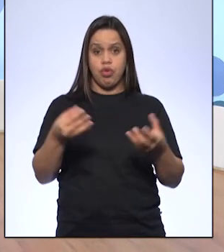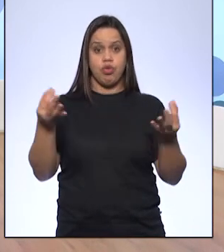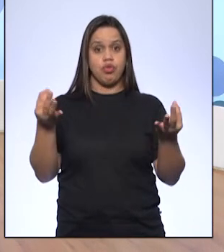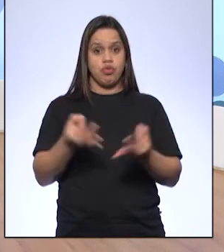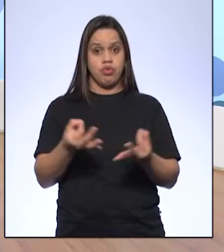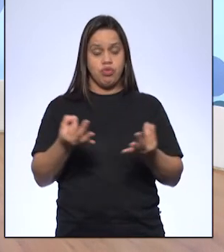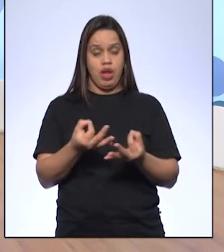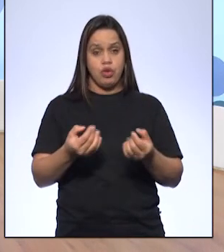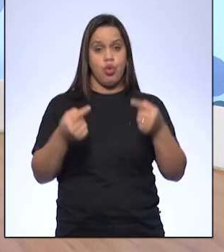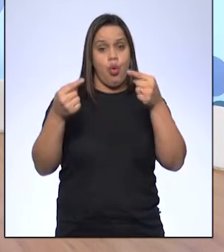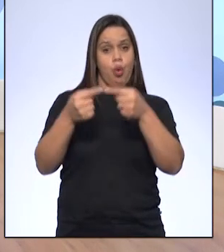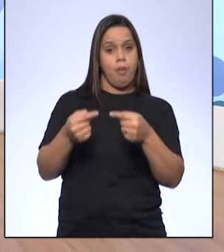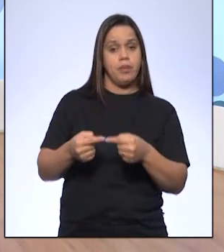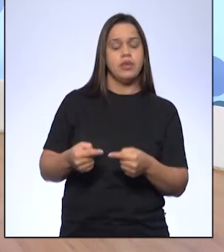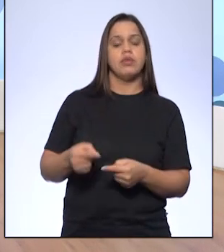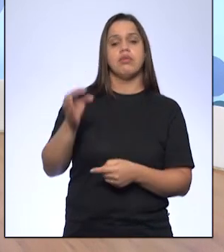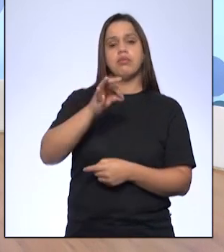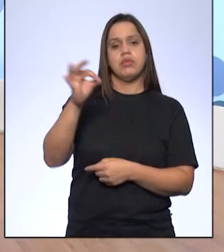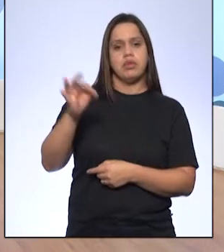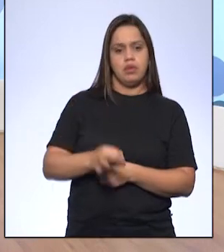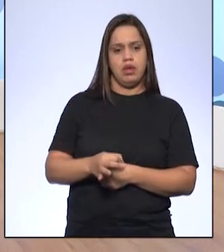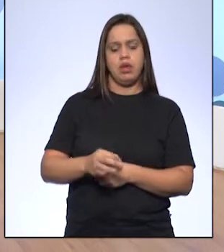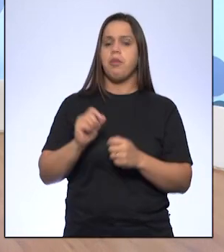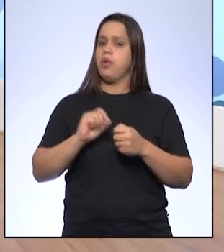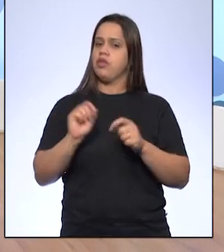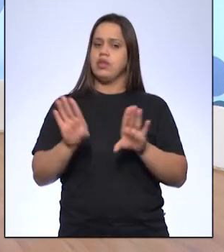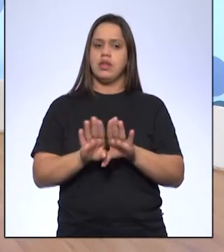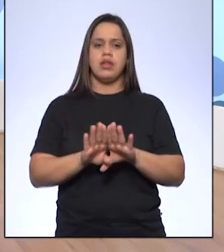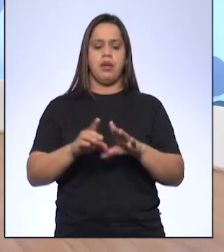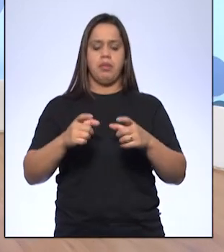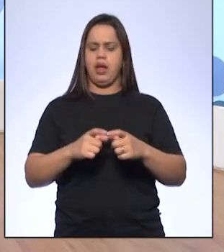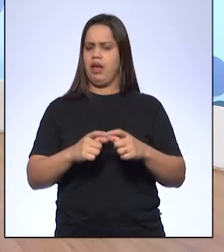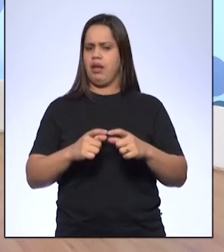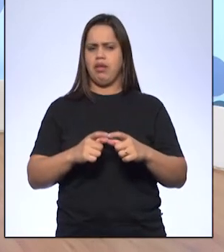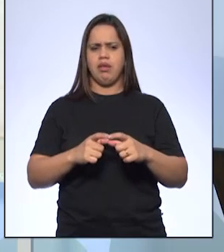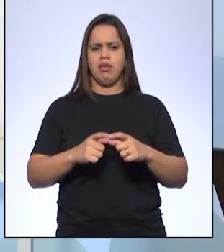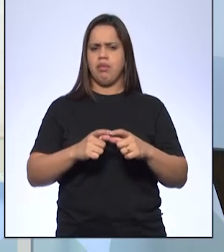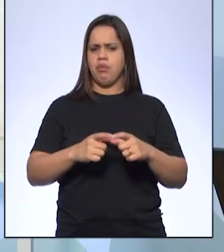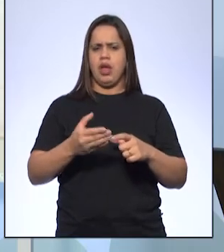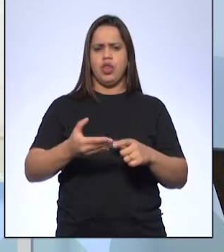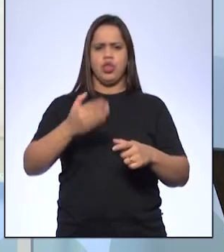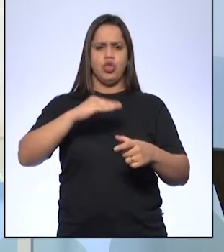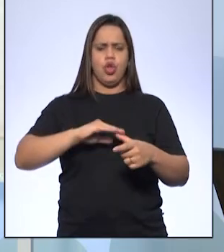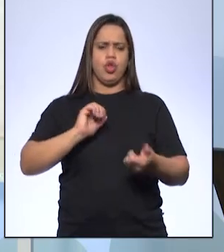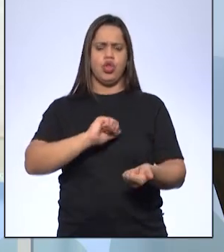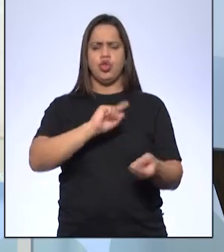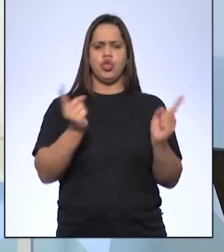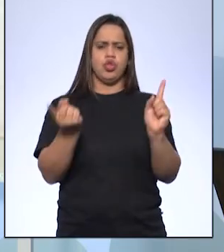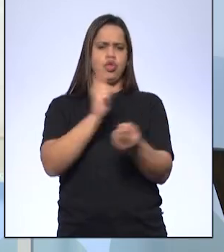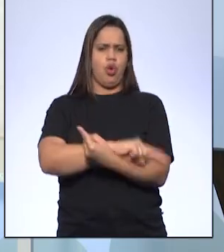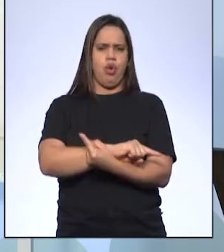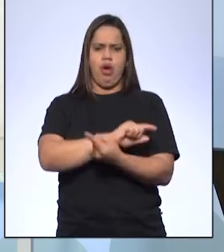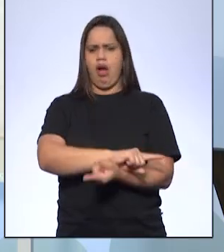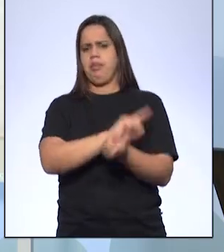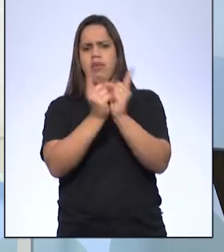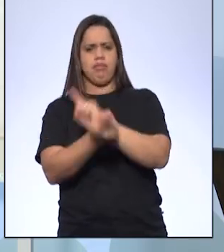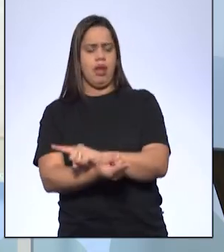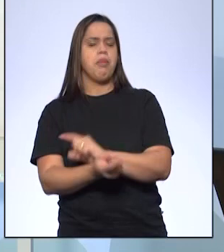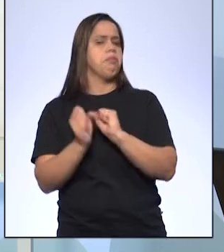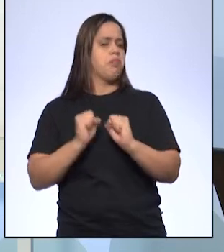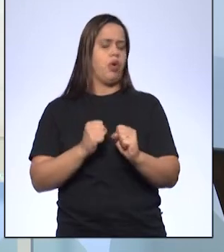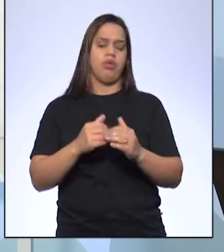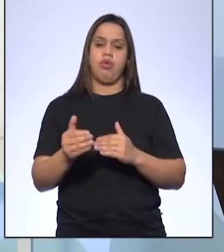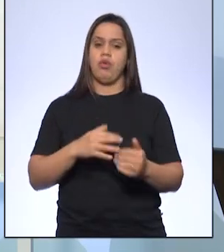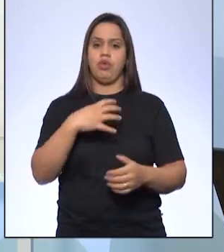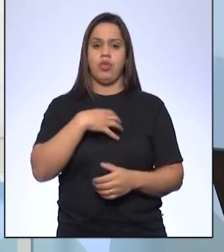àquela porcentagem. Isso mesmo, eu poderia fazer ele de ponta cabeça. Tem várias formas, vocês poderiam executar de qualquer formato, né?